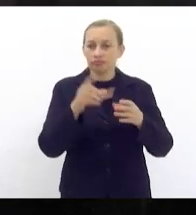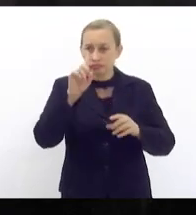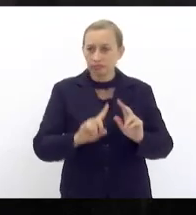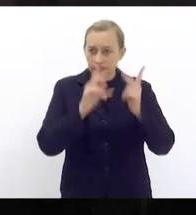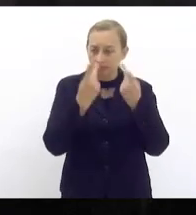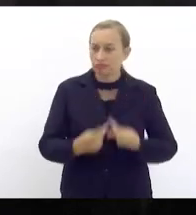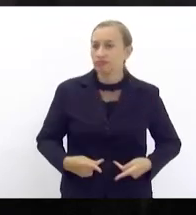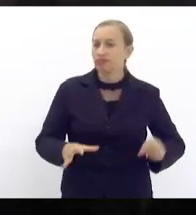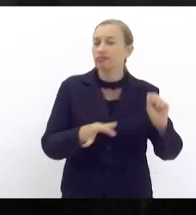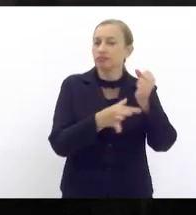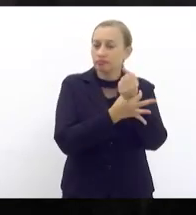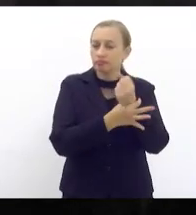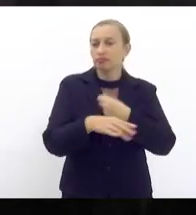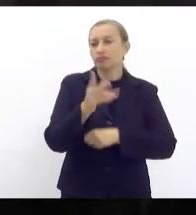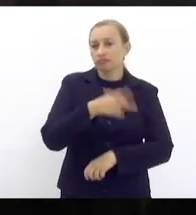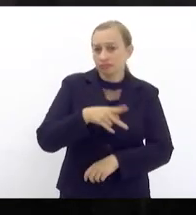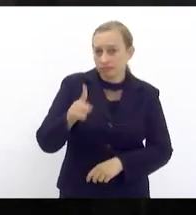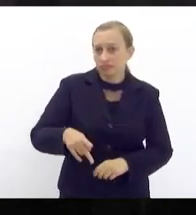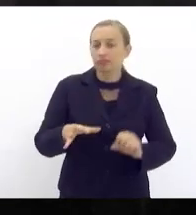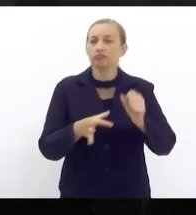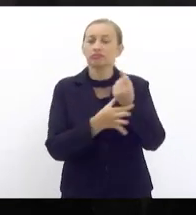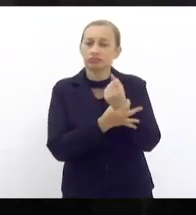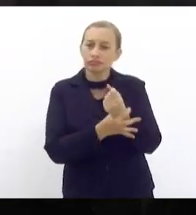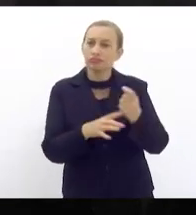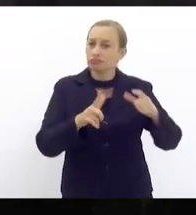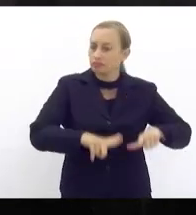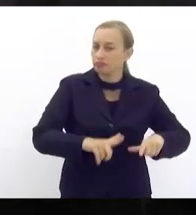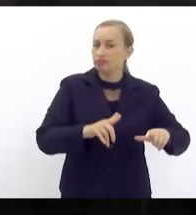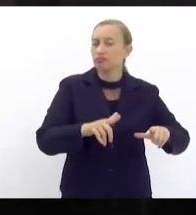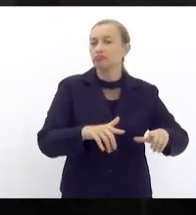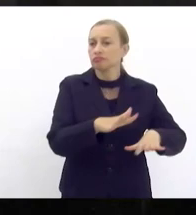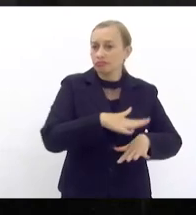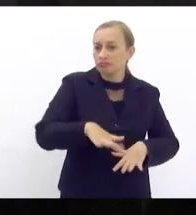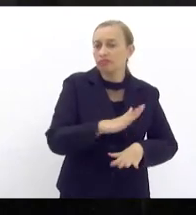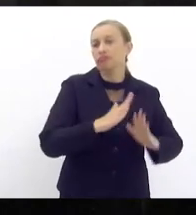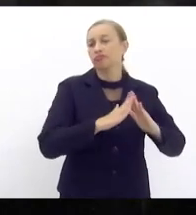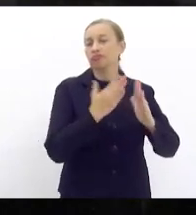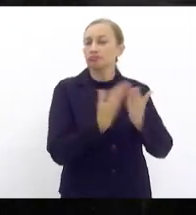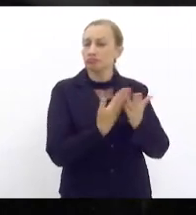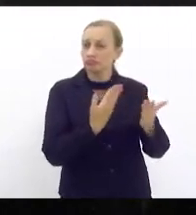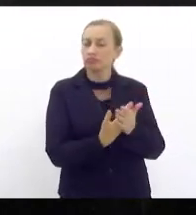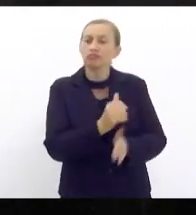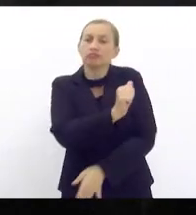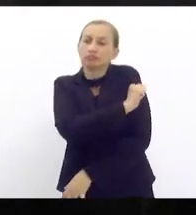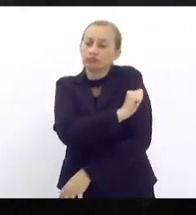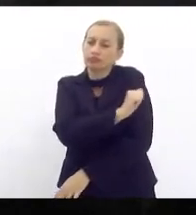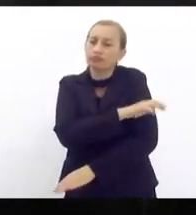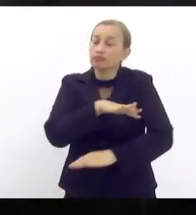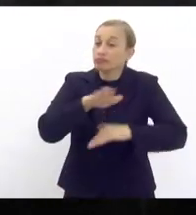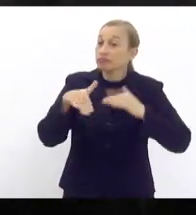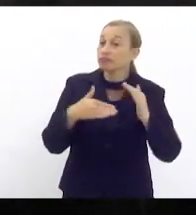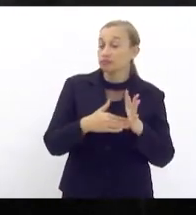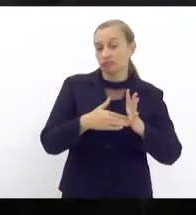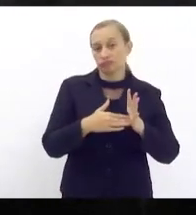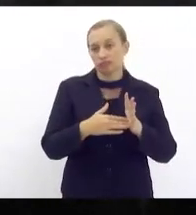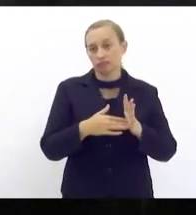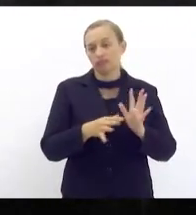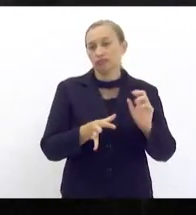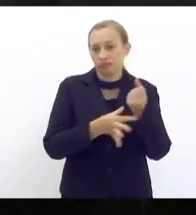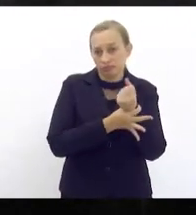segurança para os professores segurança para o ambiente escolar segurança para os alunos segurança para todos